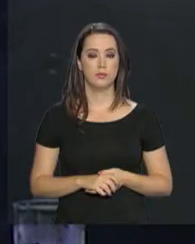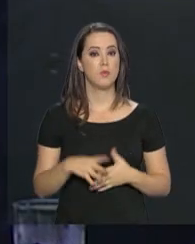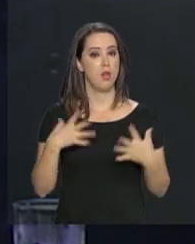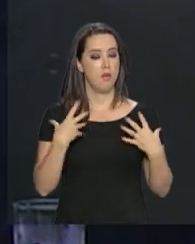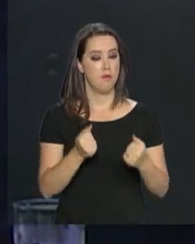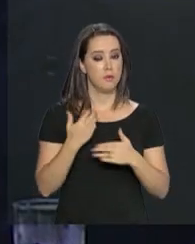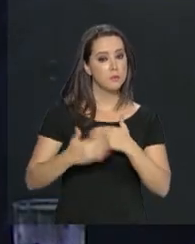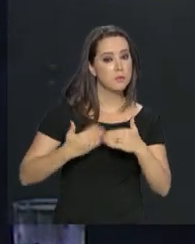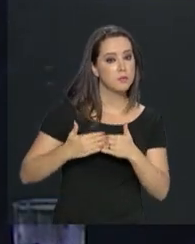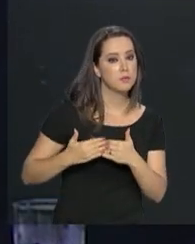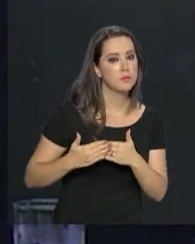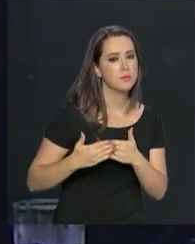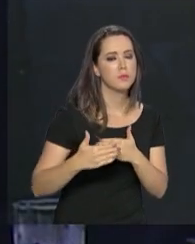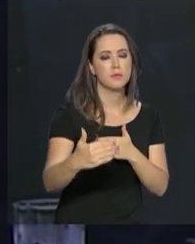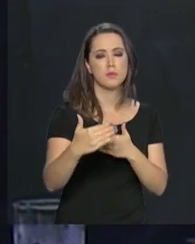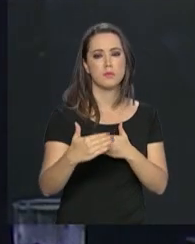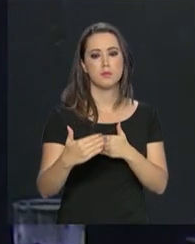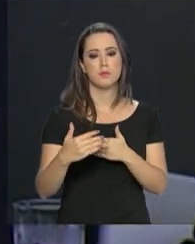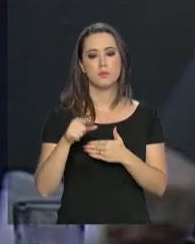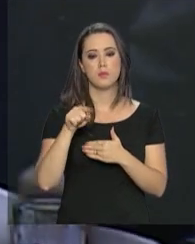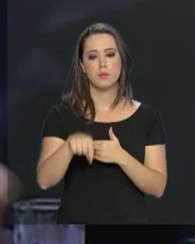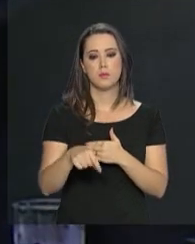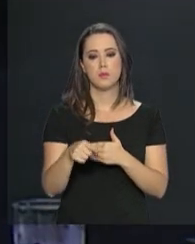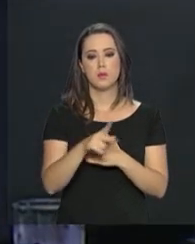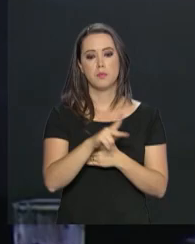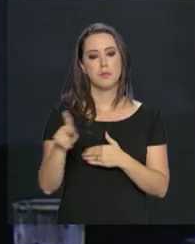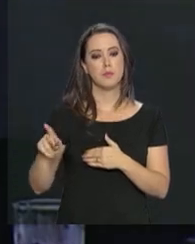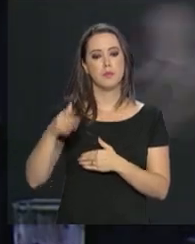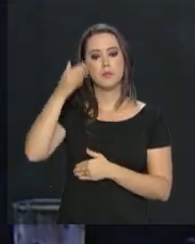Vamos continuar, presidente Temer,